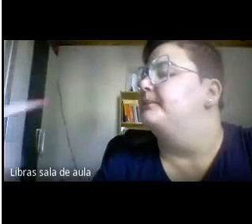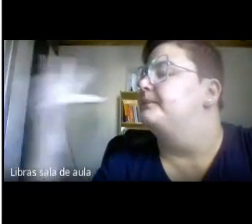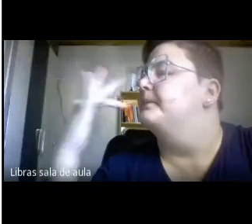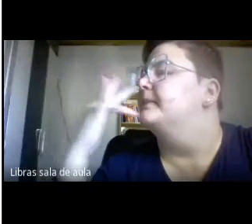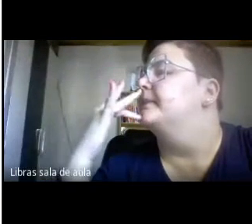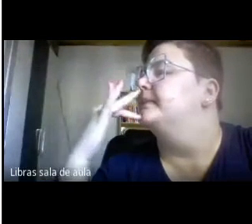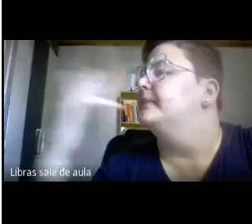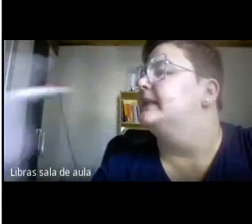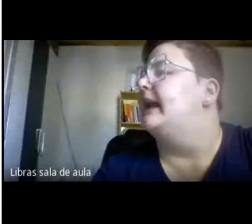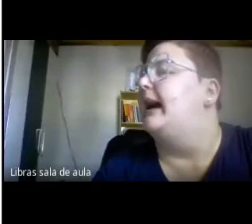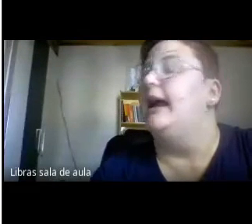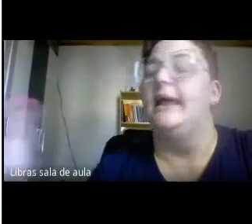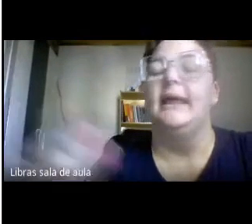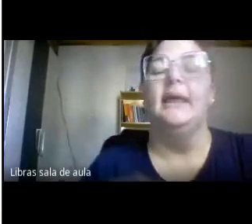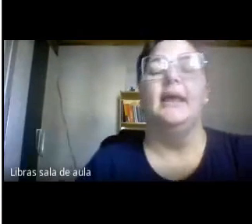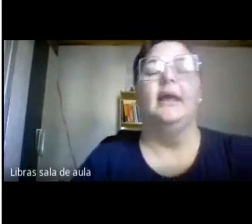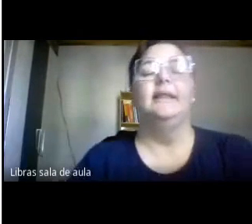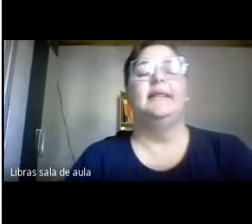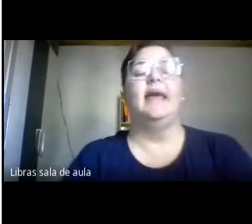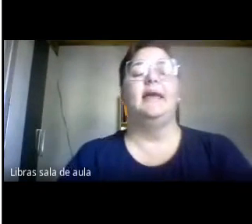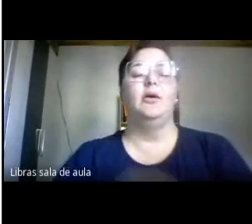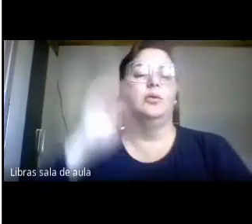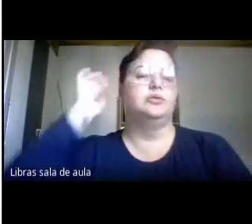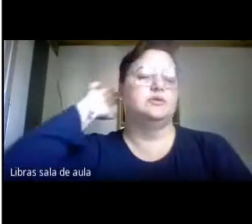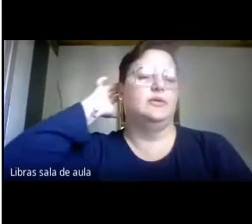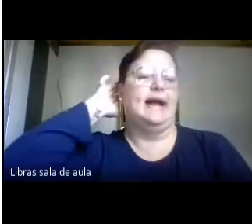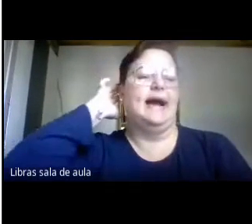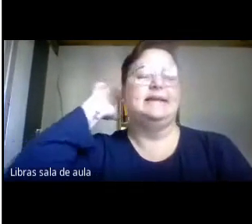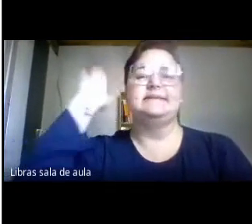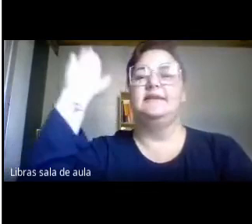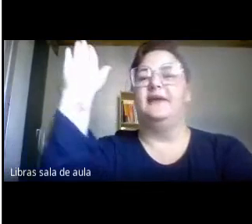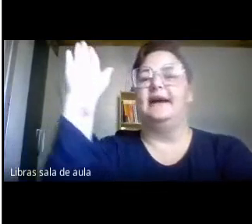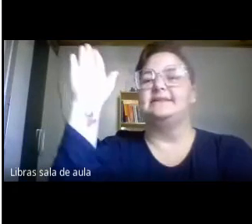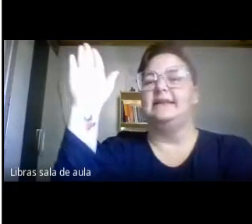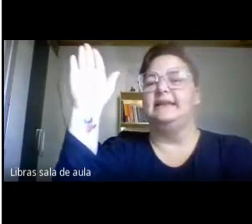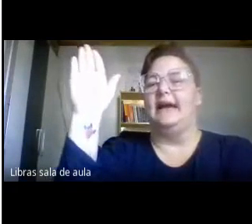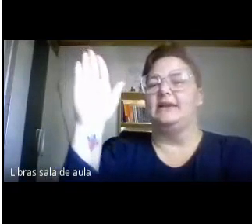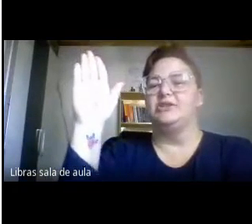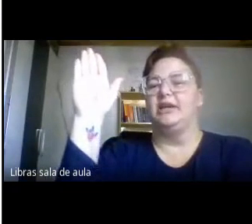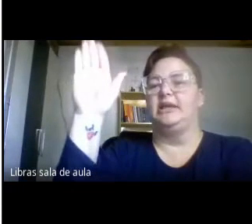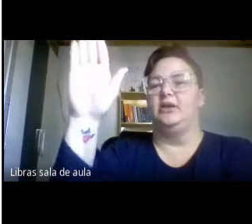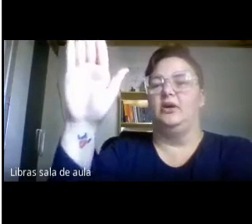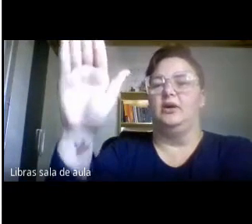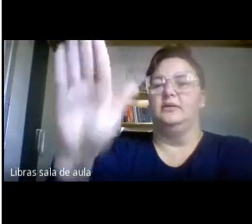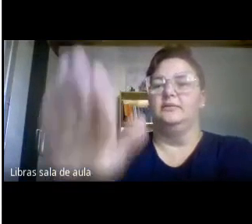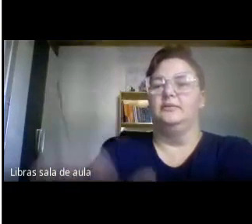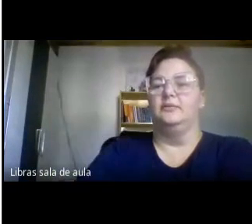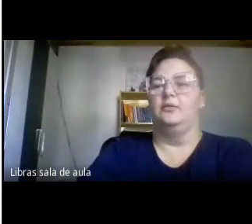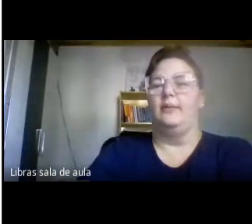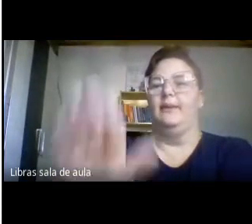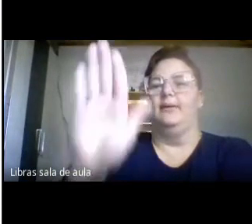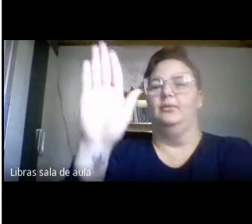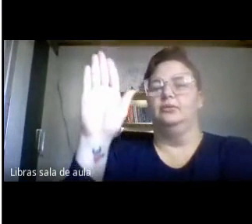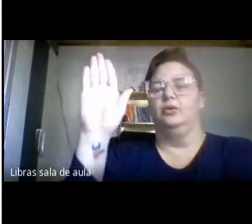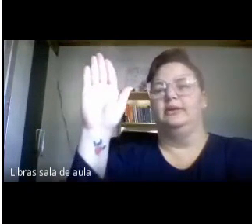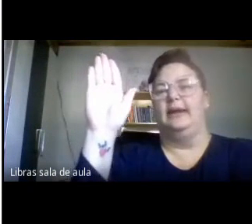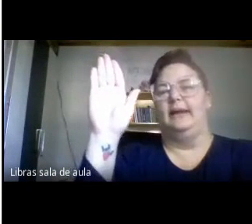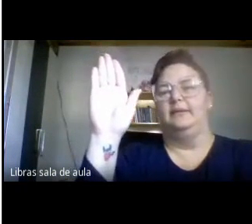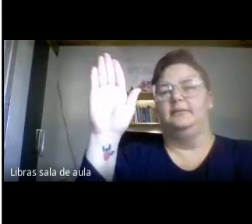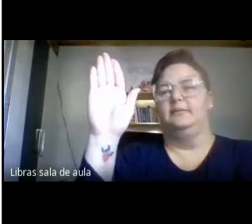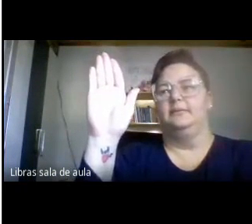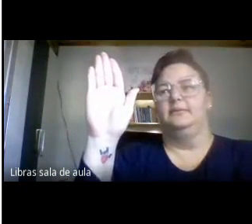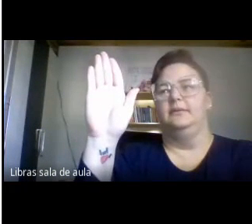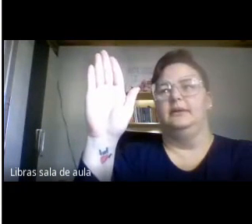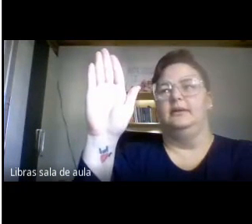fora. Tá? Tem outros lugares que fazem tarde aqui, ó. Com a mão